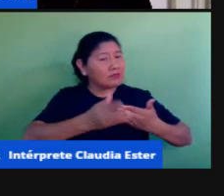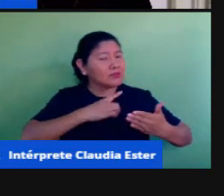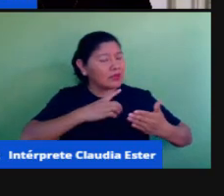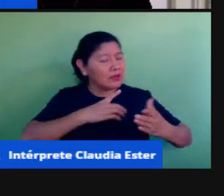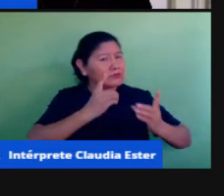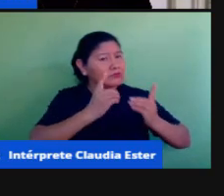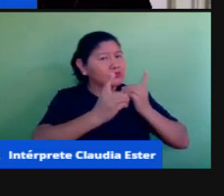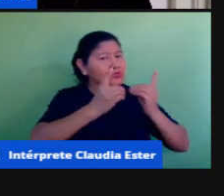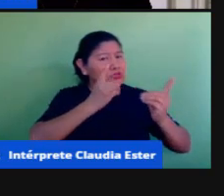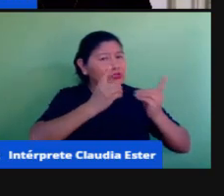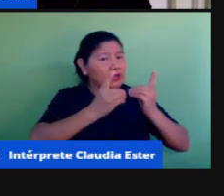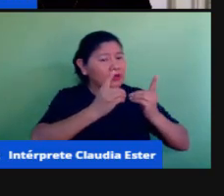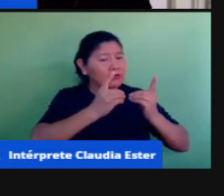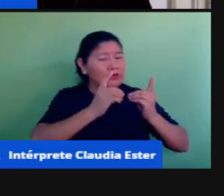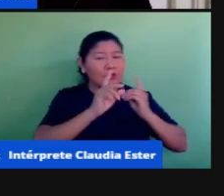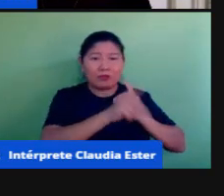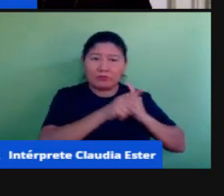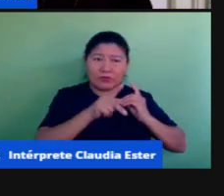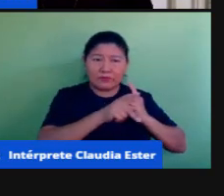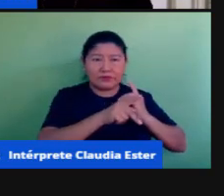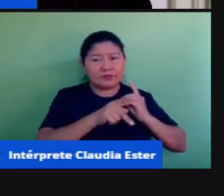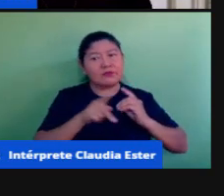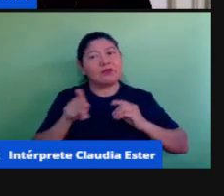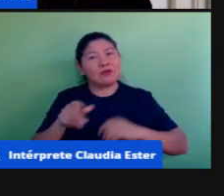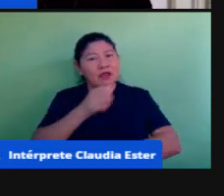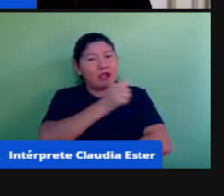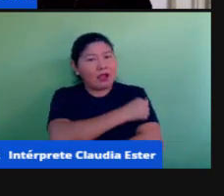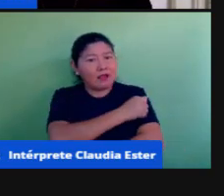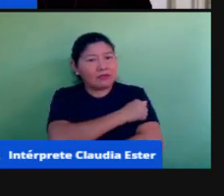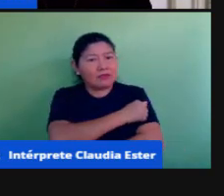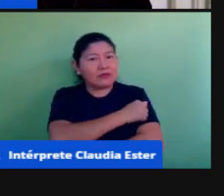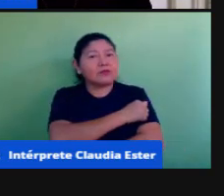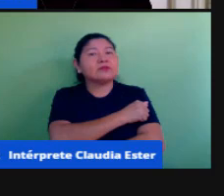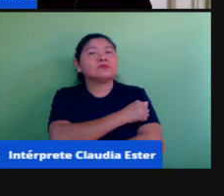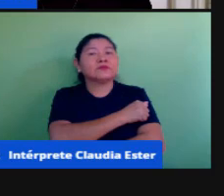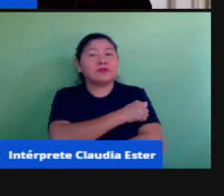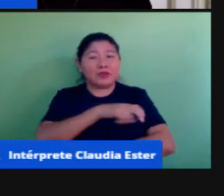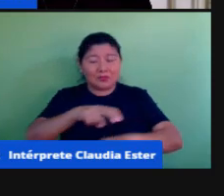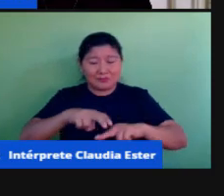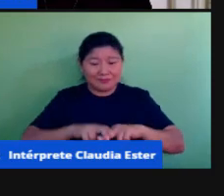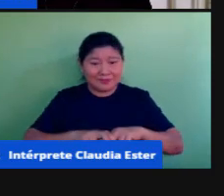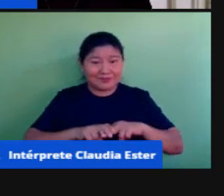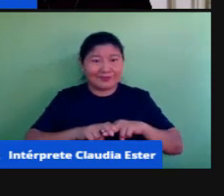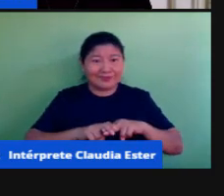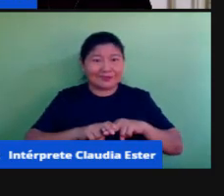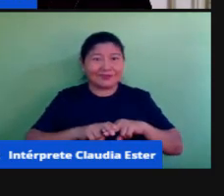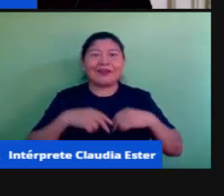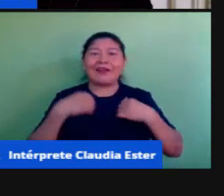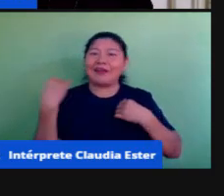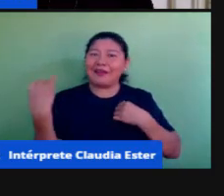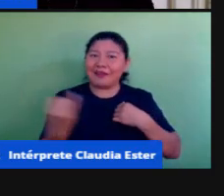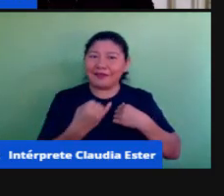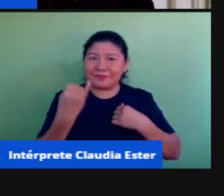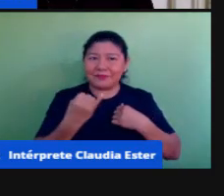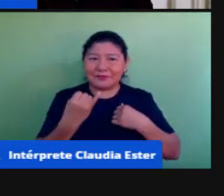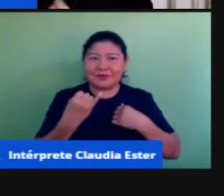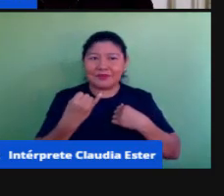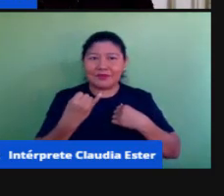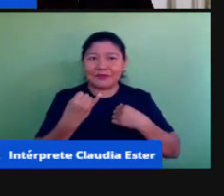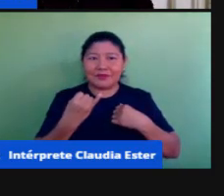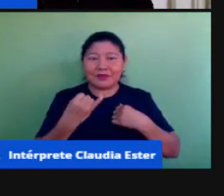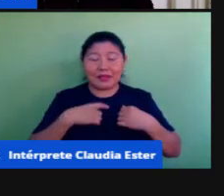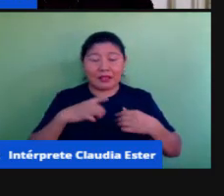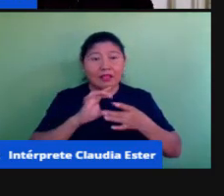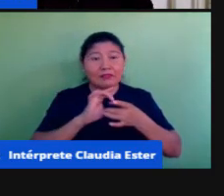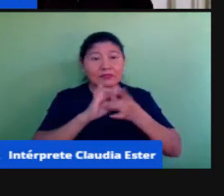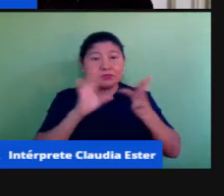o aluno. Portanto, permita-se a troca de informações sempre